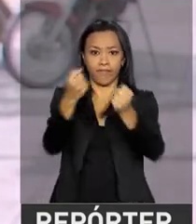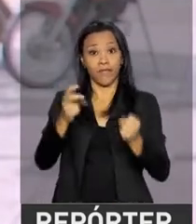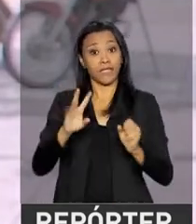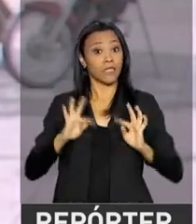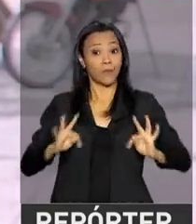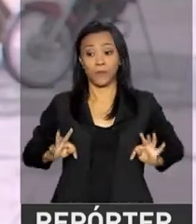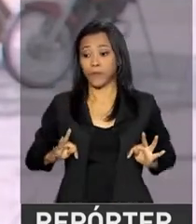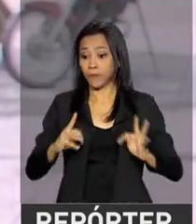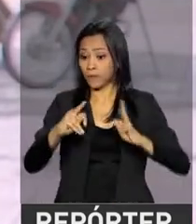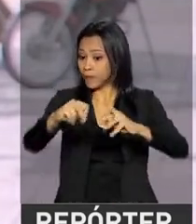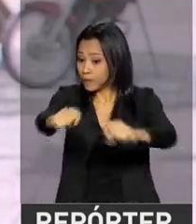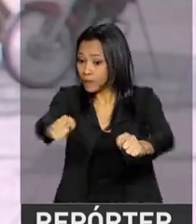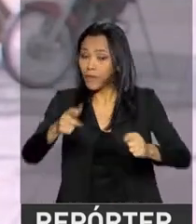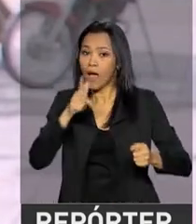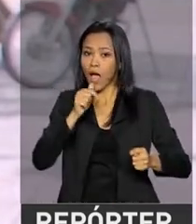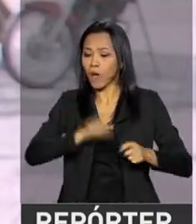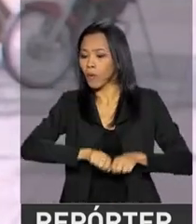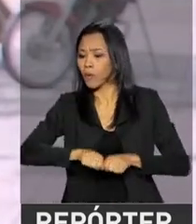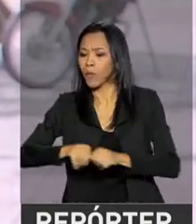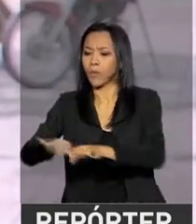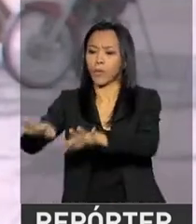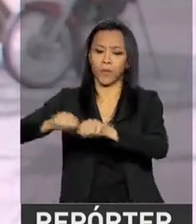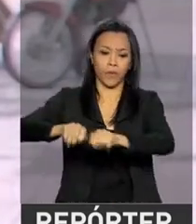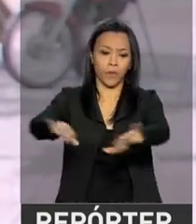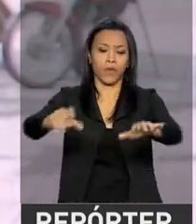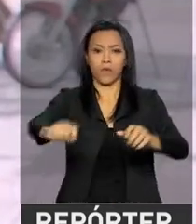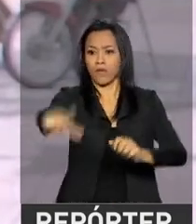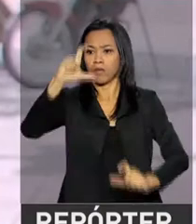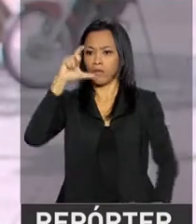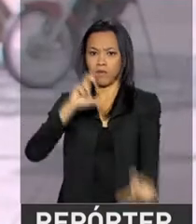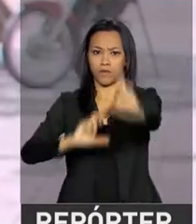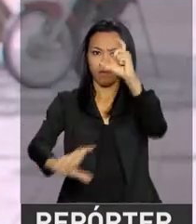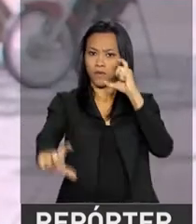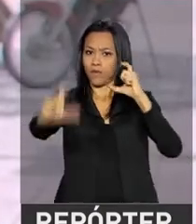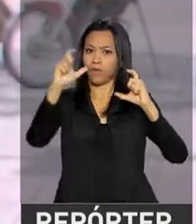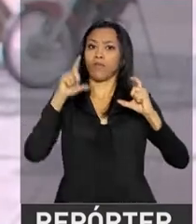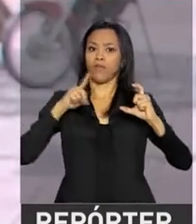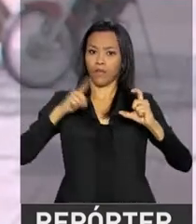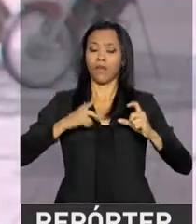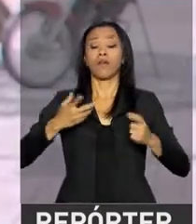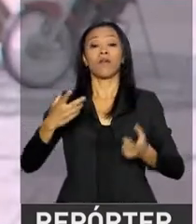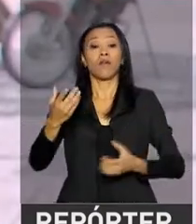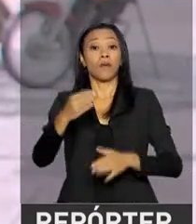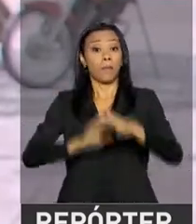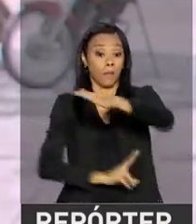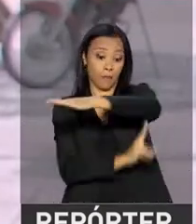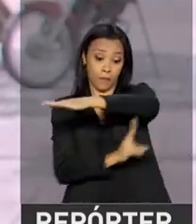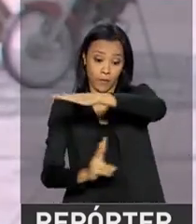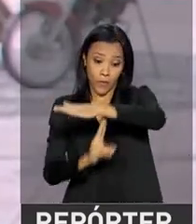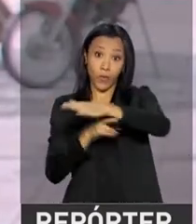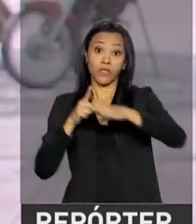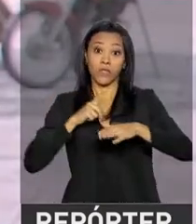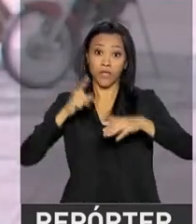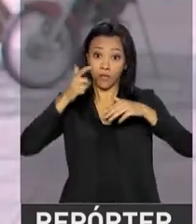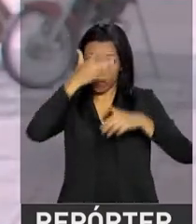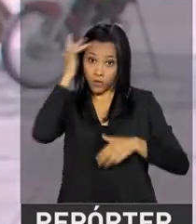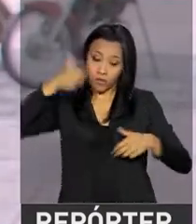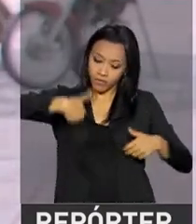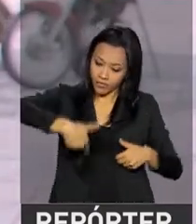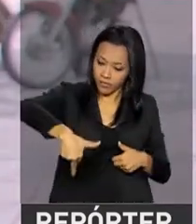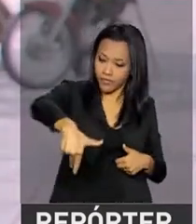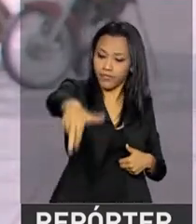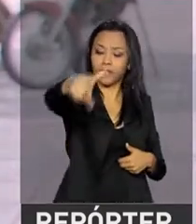completo de drenagem sinalização pontes com acostamento acesso para pedestres e passagens de